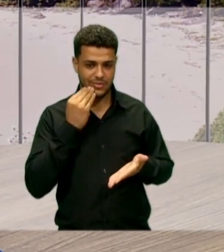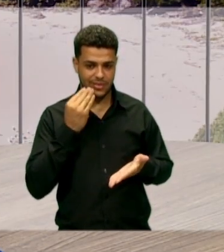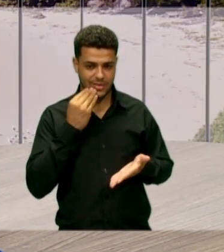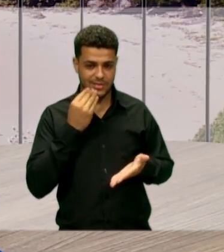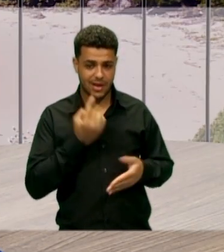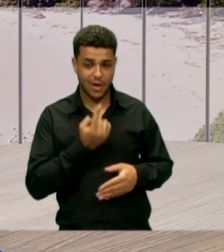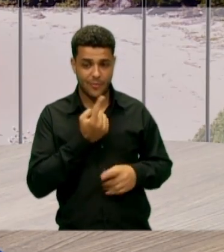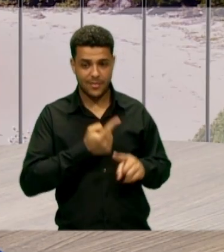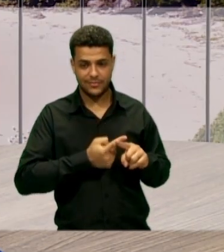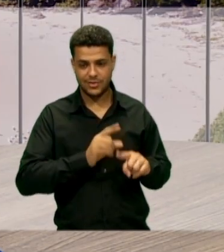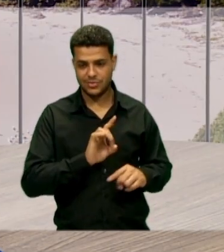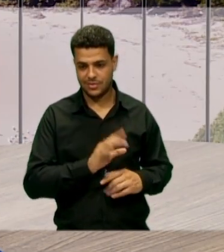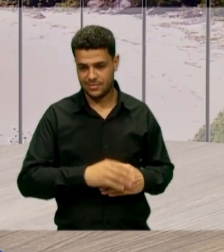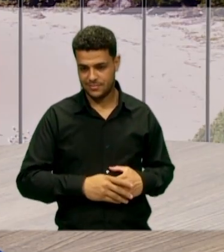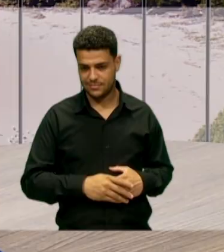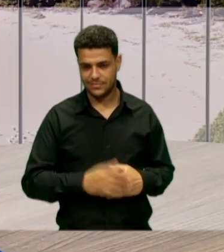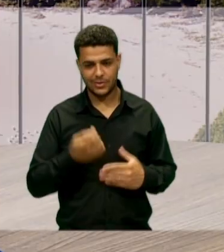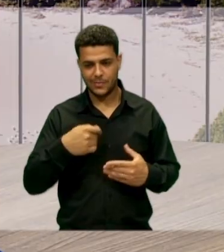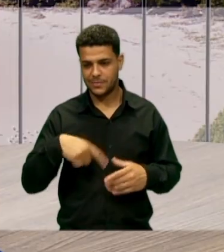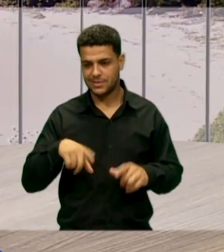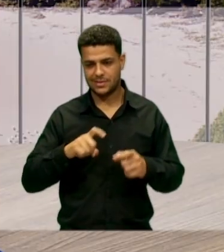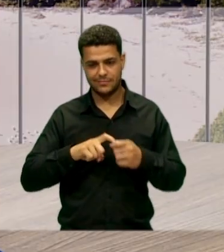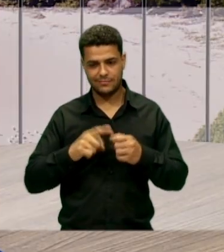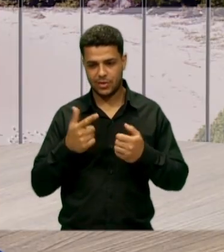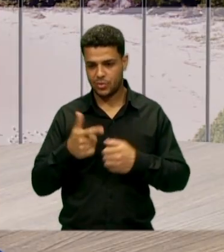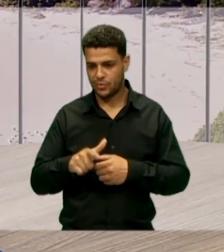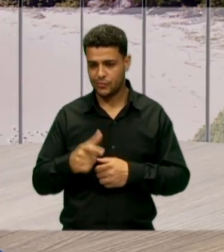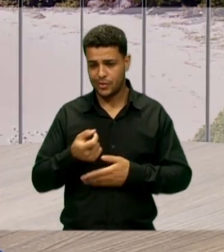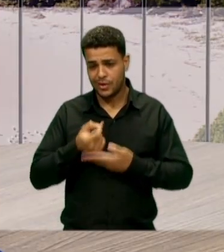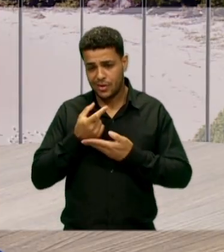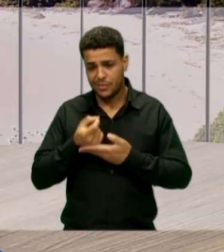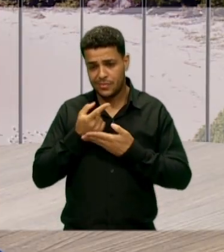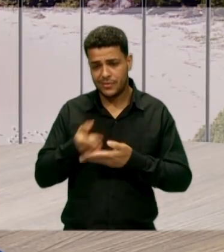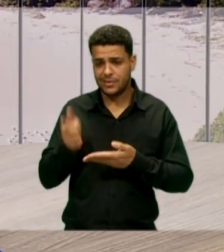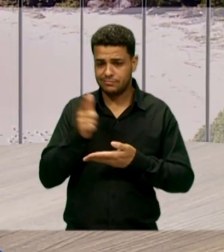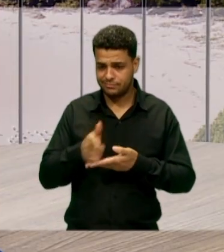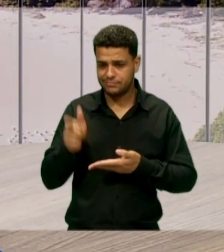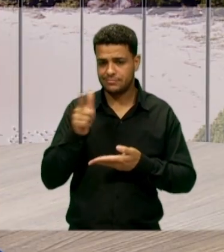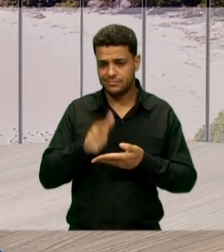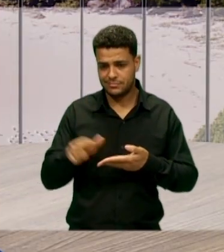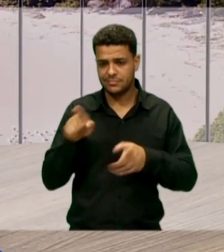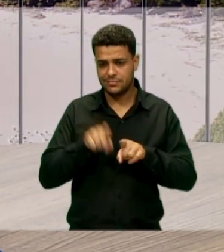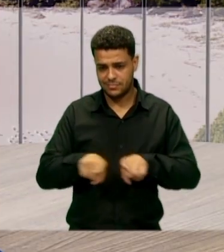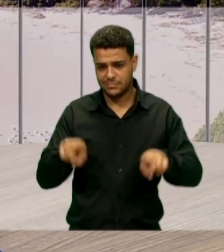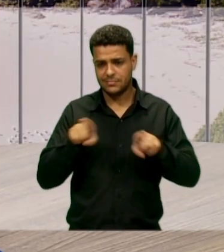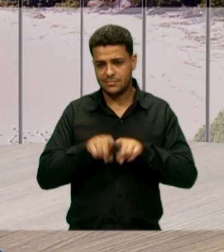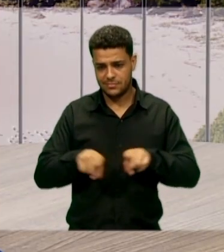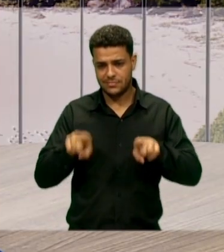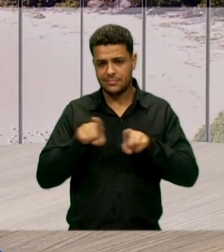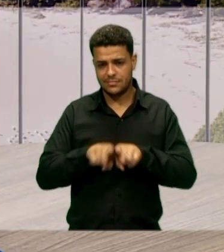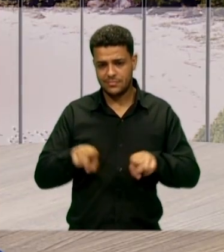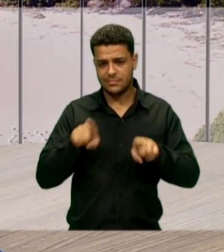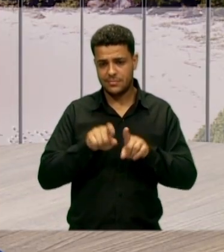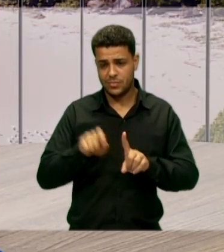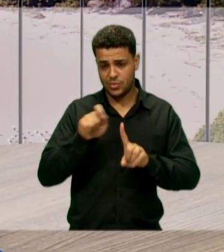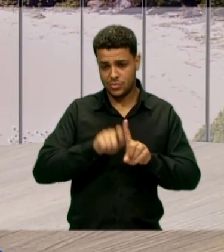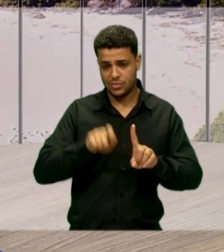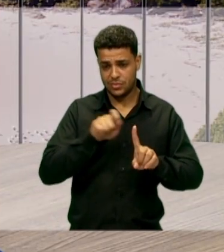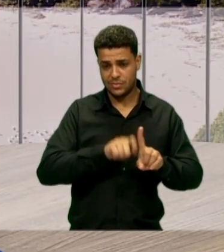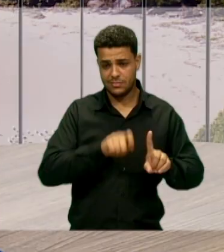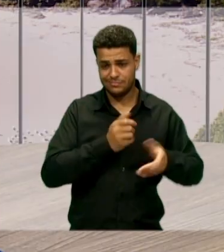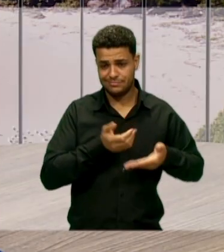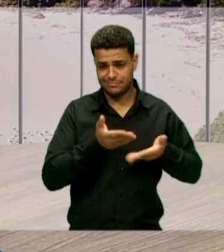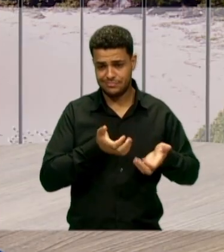você paga uma vez, né? Você não precisa repetir. O medicamento, ele é recorrente. O medicamento você tem que todo mês lá fornecer